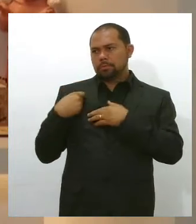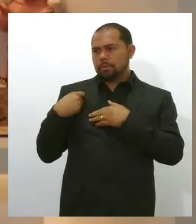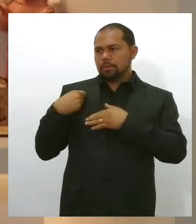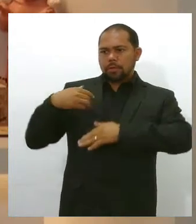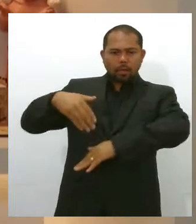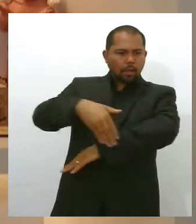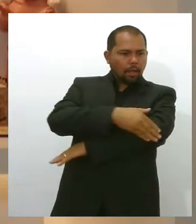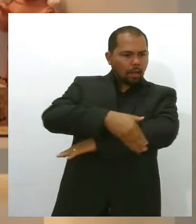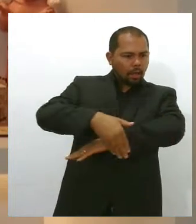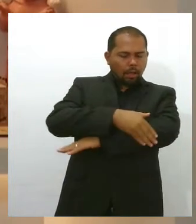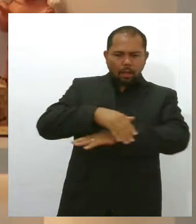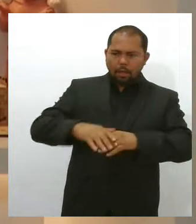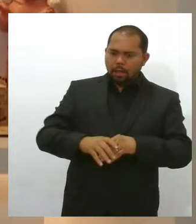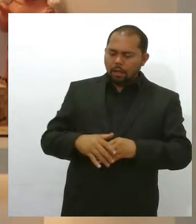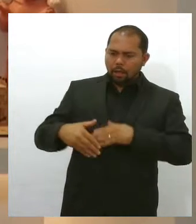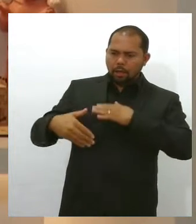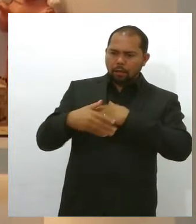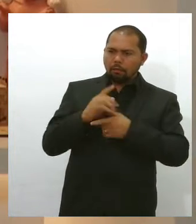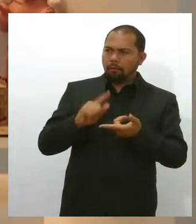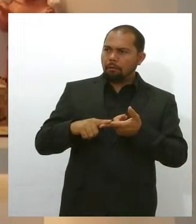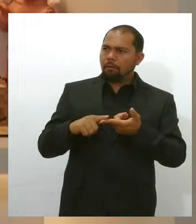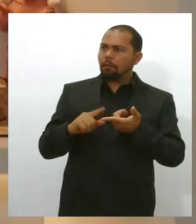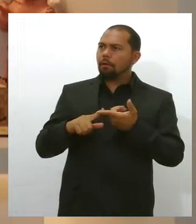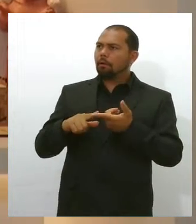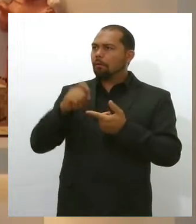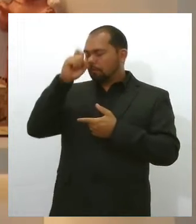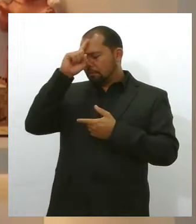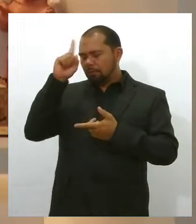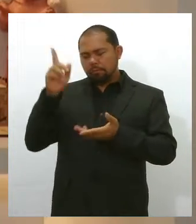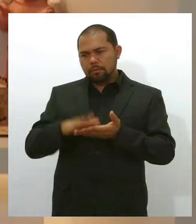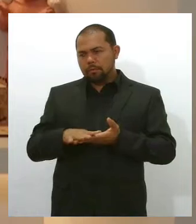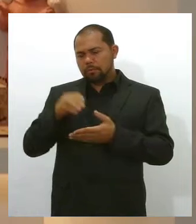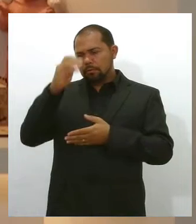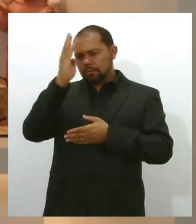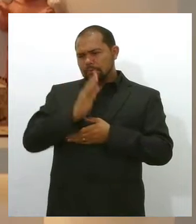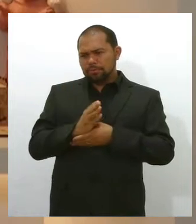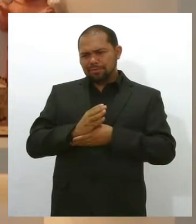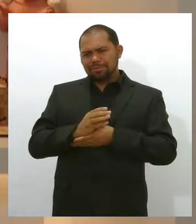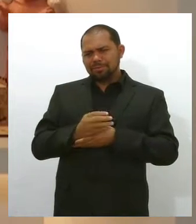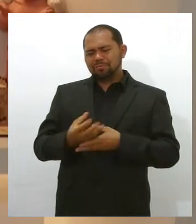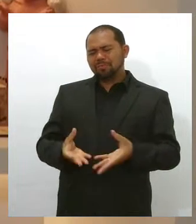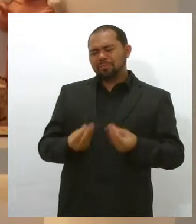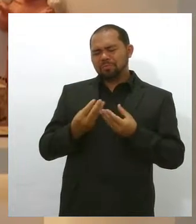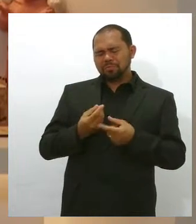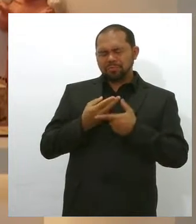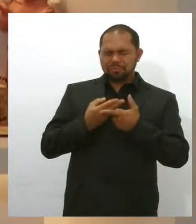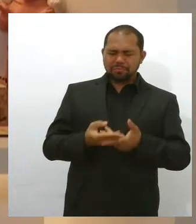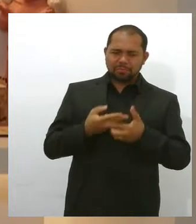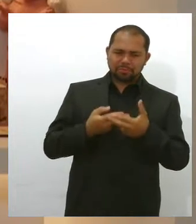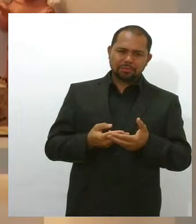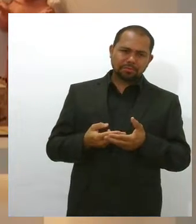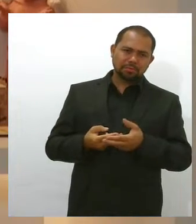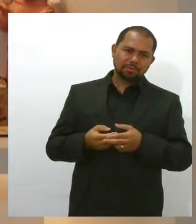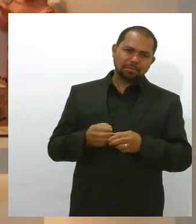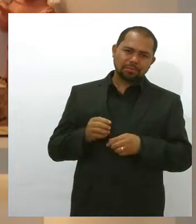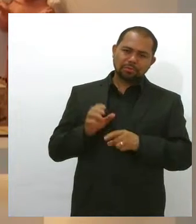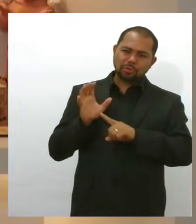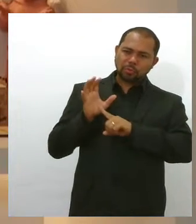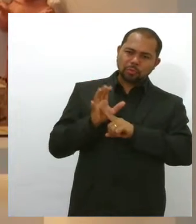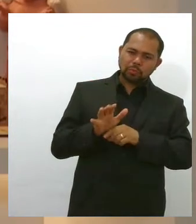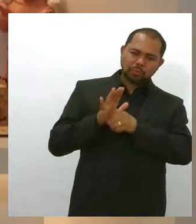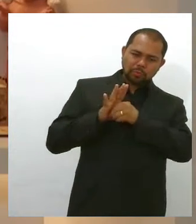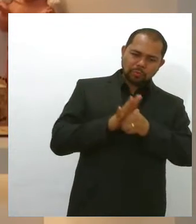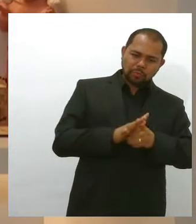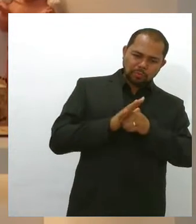viaduto então no caso do Brasil a sobrecarga muito grande e uma projeção muito forte em cima do presidente é um presidencialismo